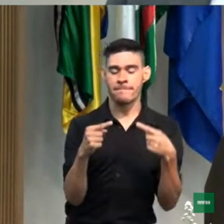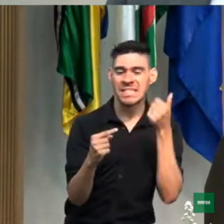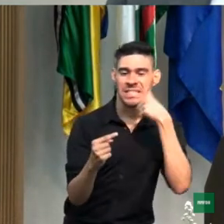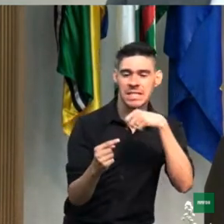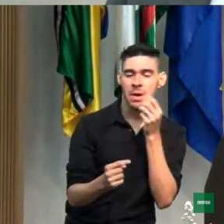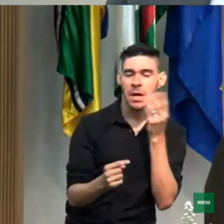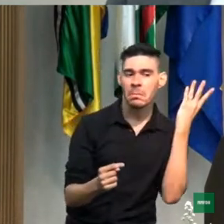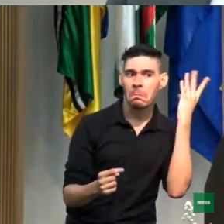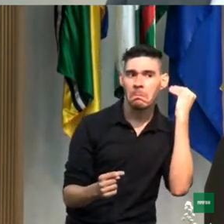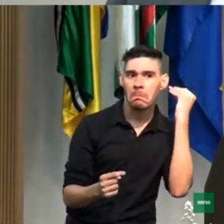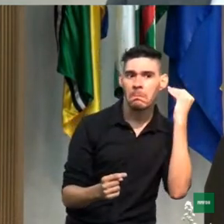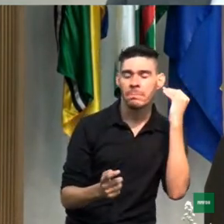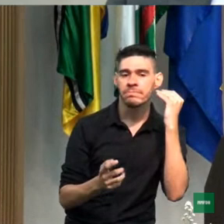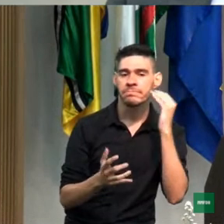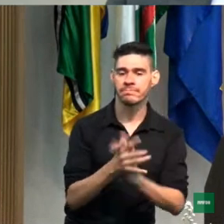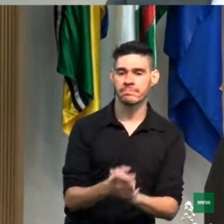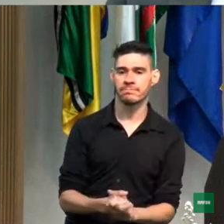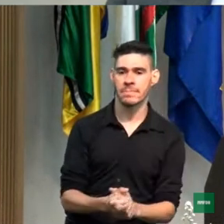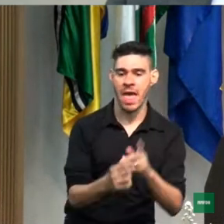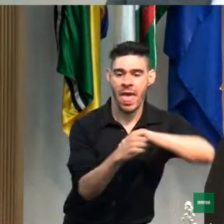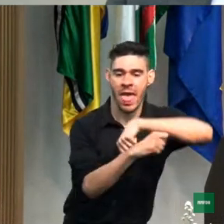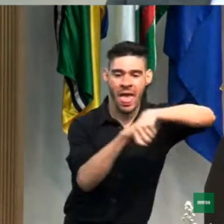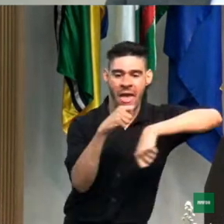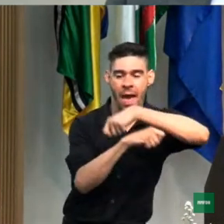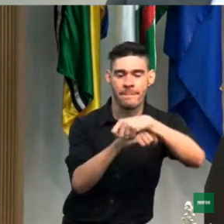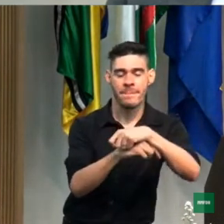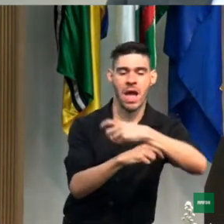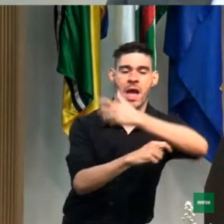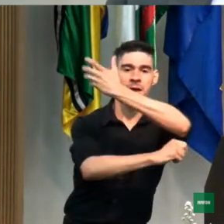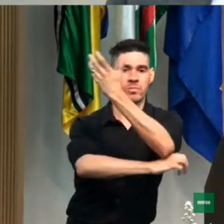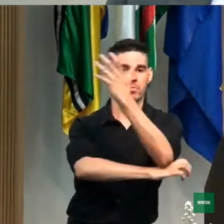Ficam amarrados nas árvores.